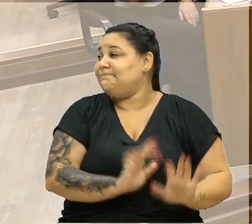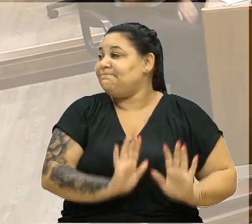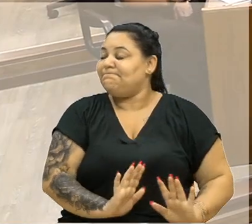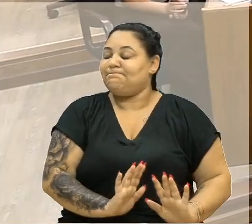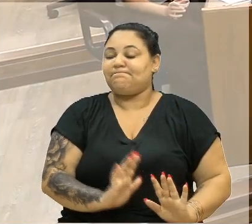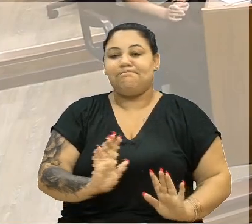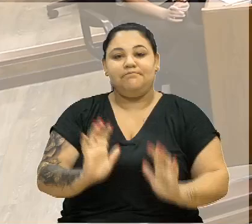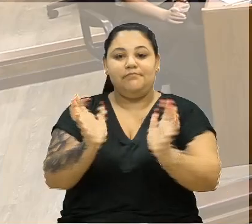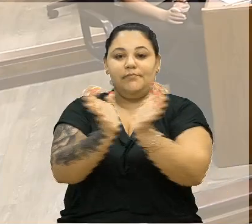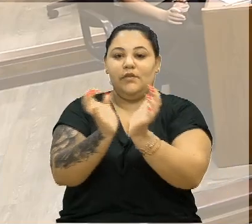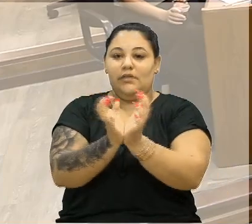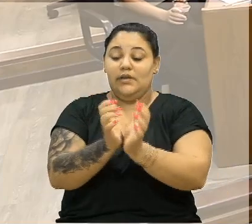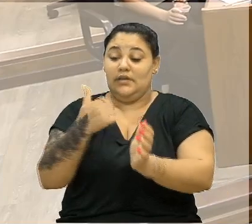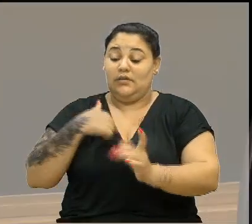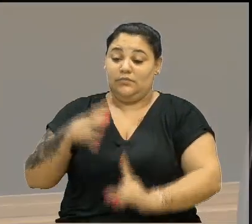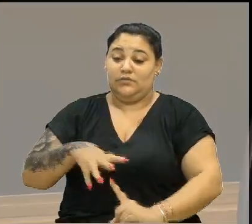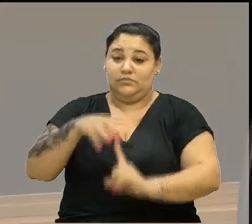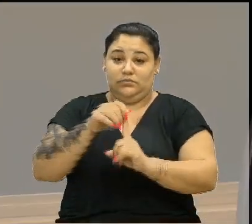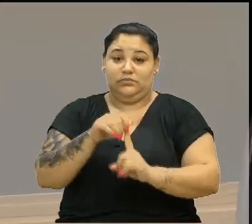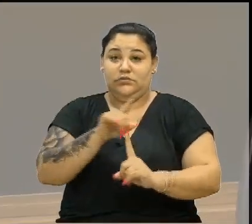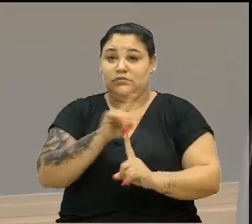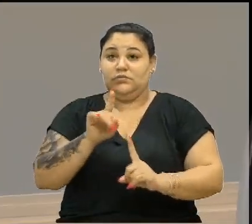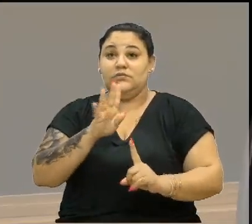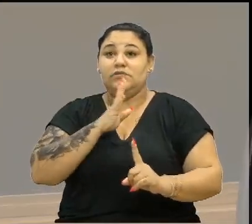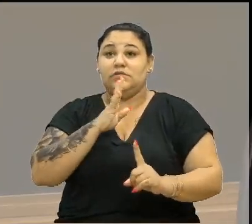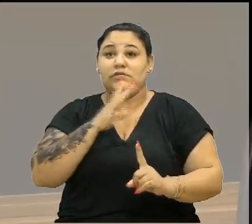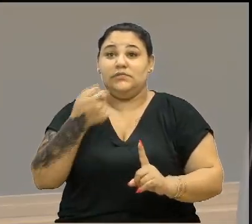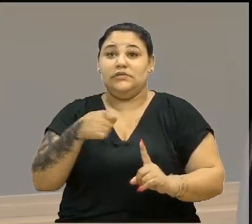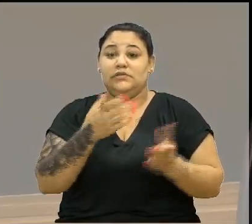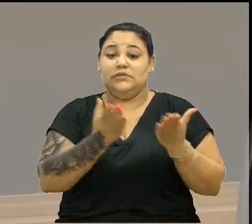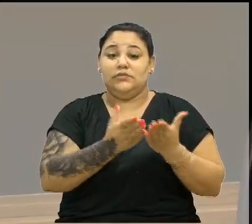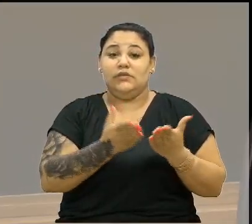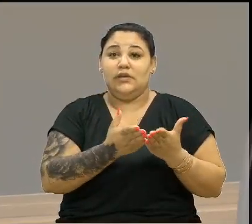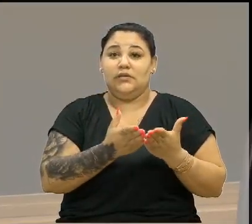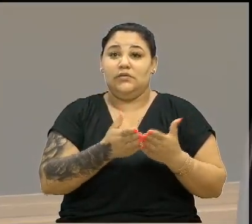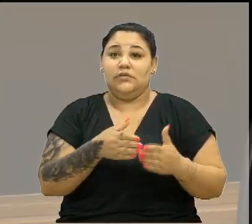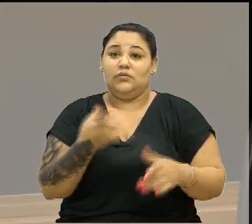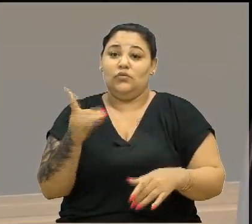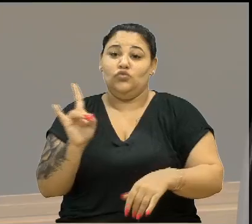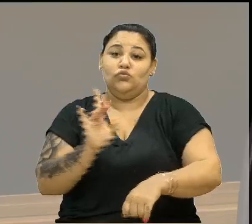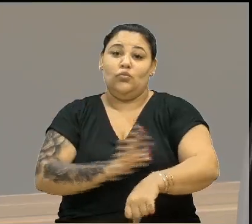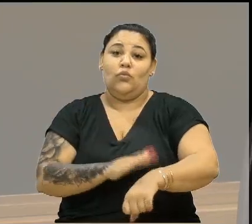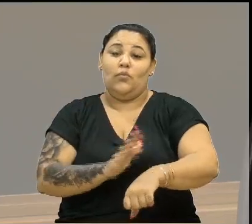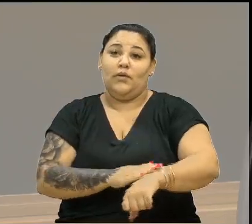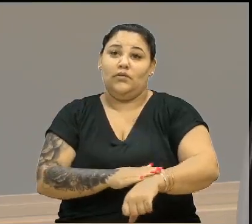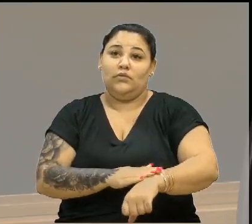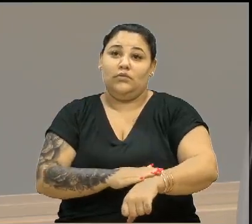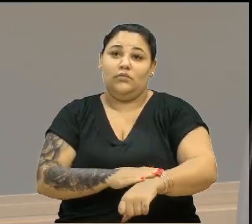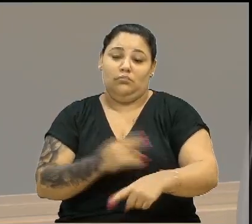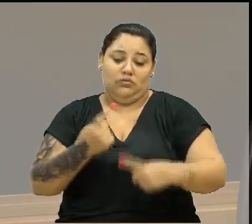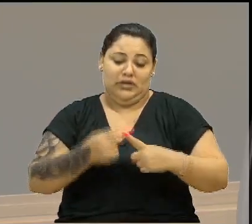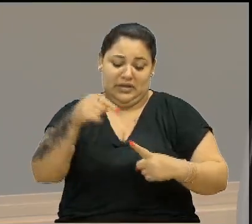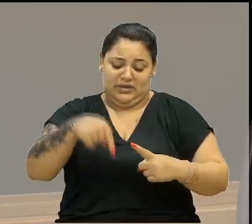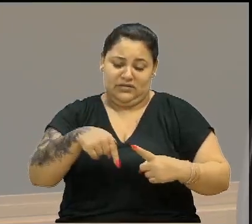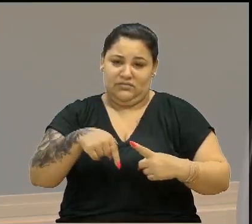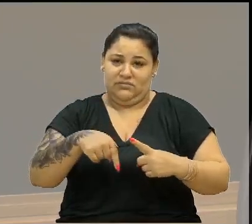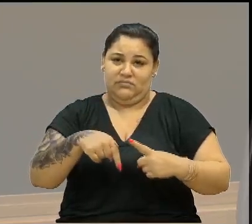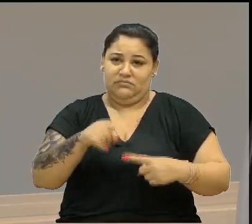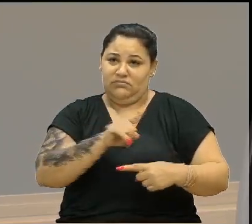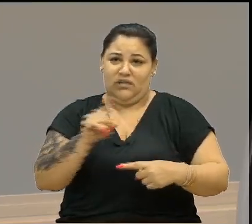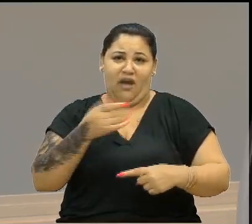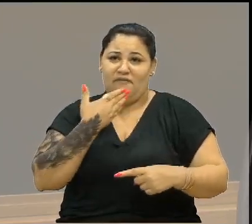me coloquei, não conheceu, ter que estudar de último momento, porque esse aqui em si não